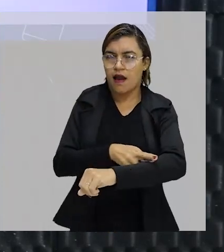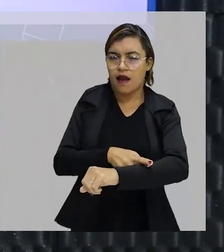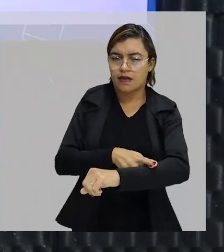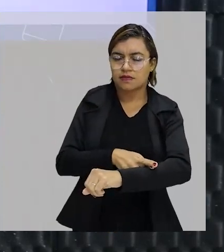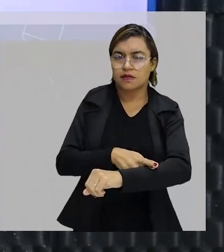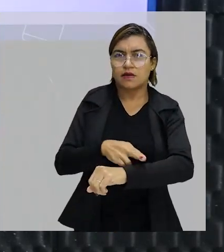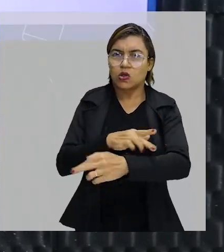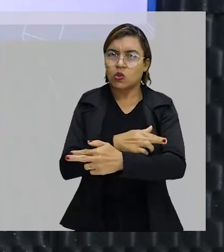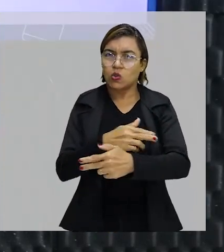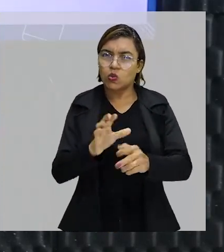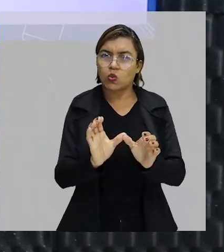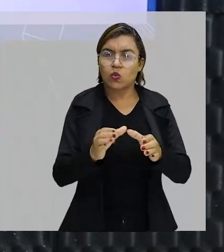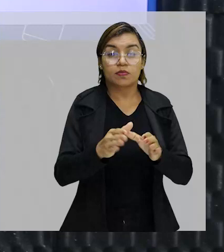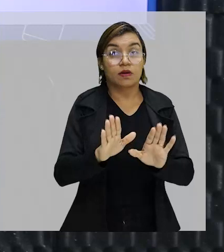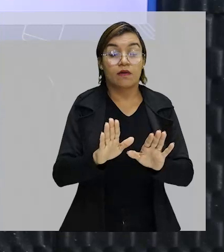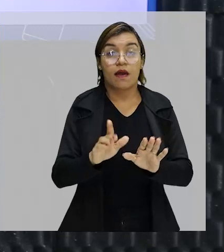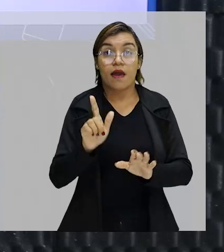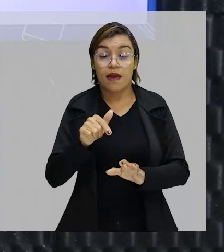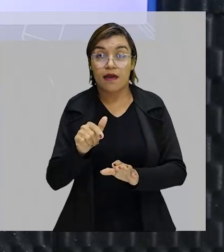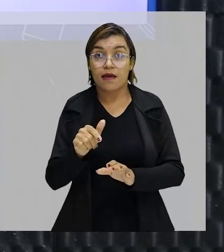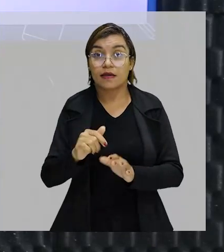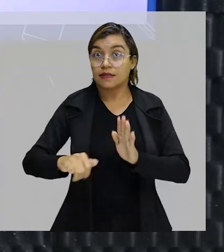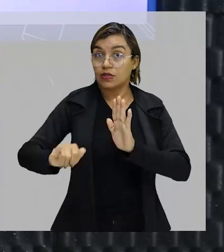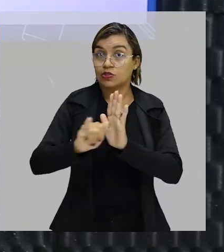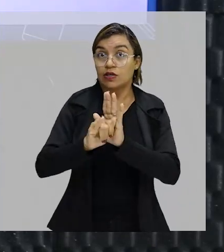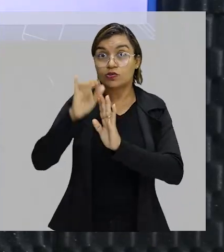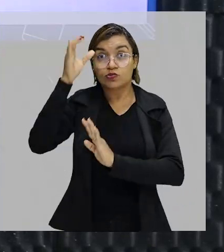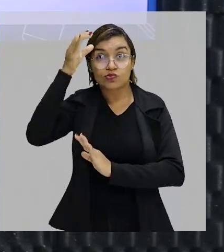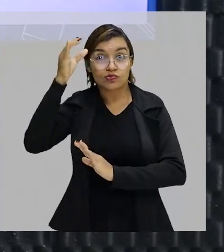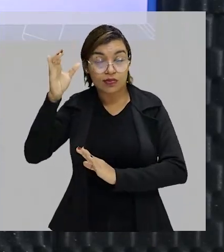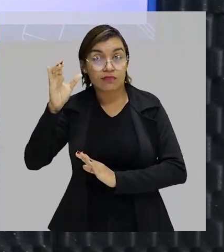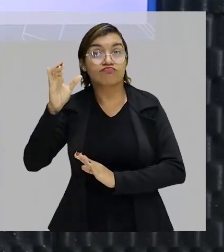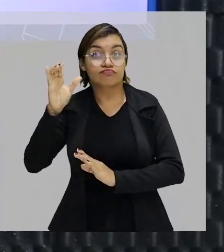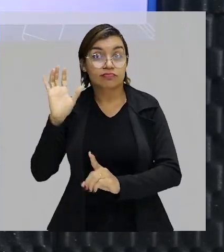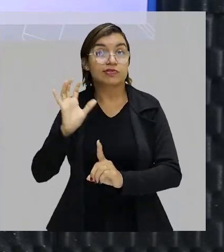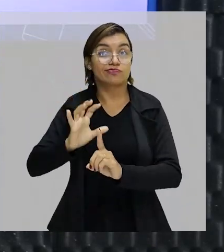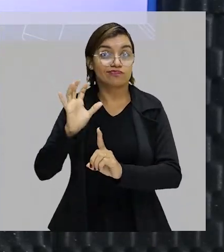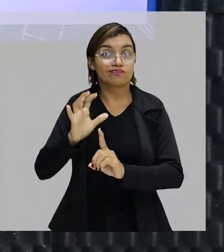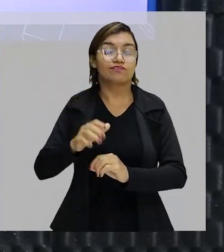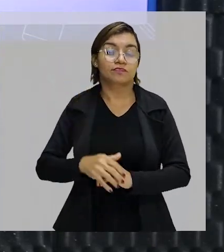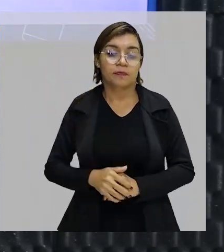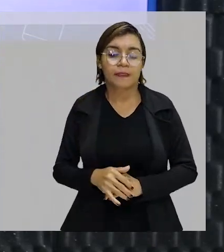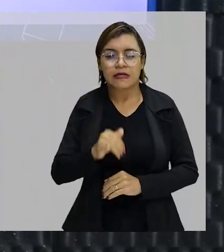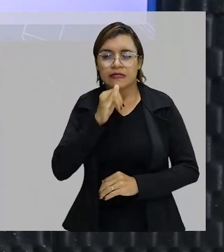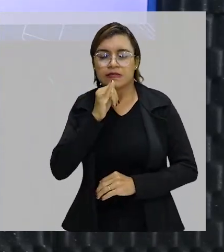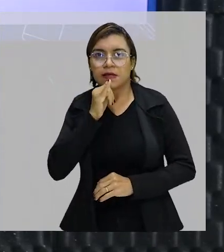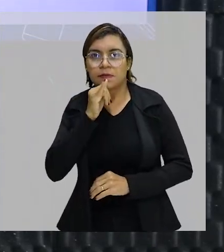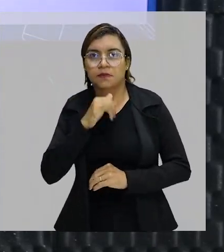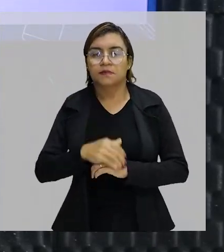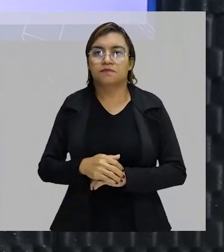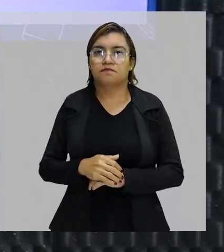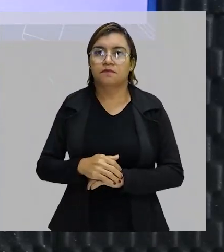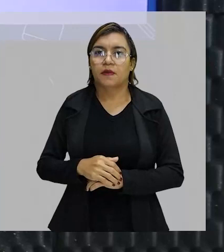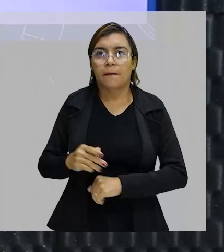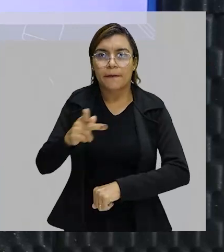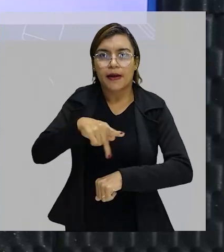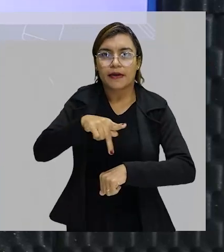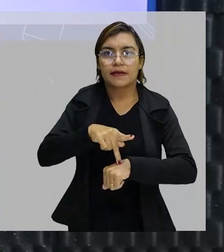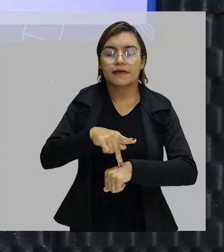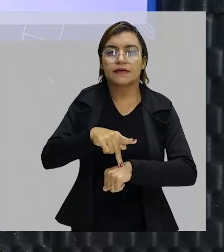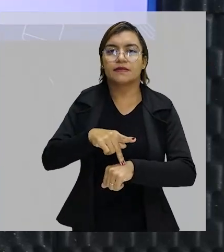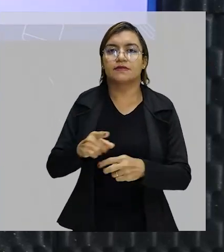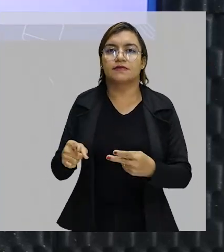é a classe, mas é a identidade cultural, que envolve nacionalidade,